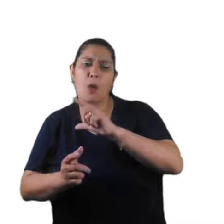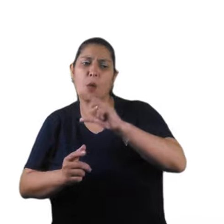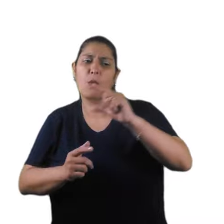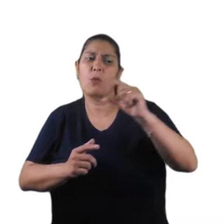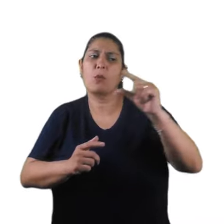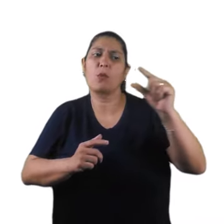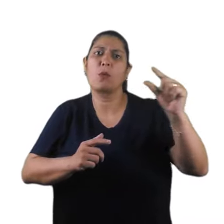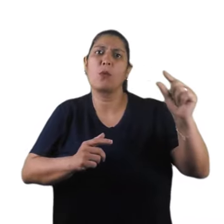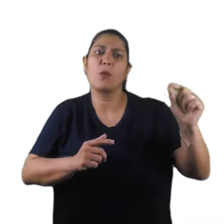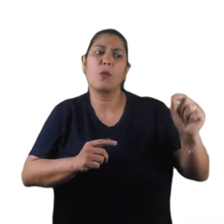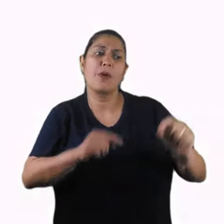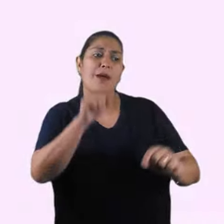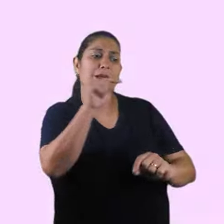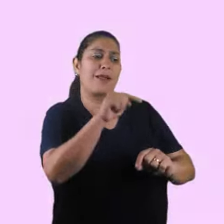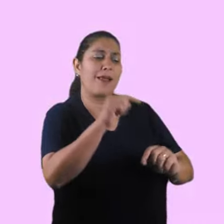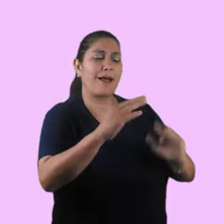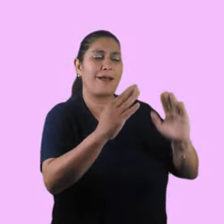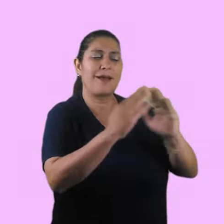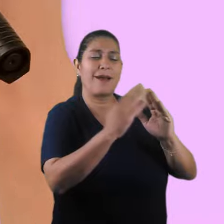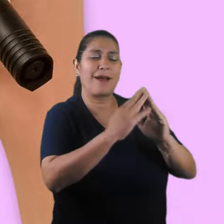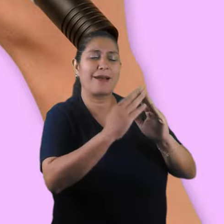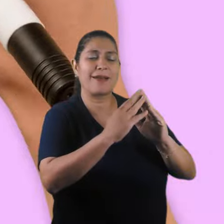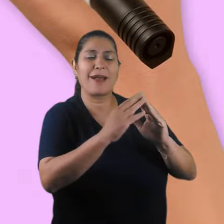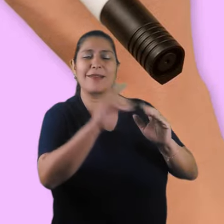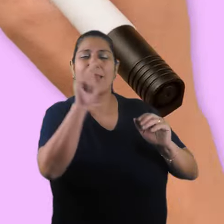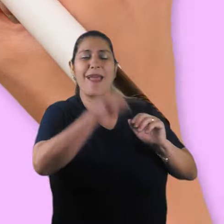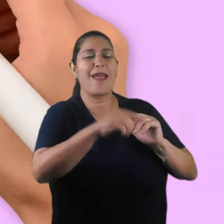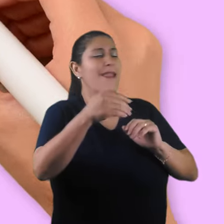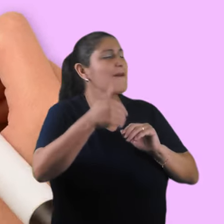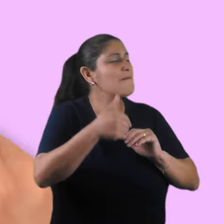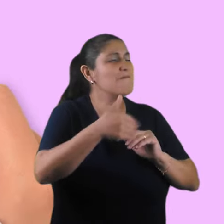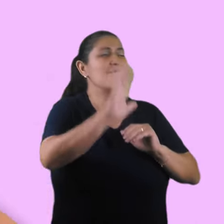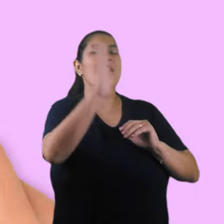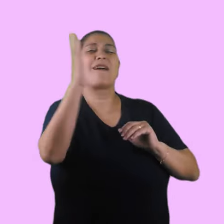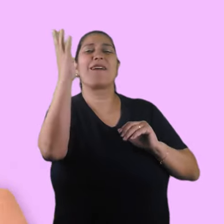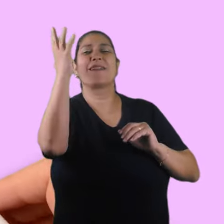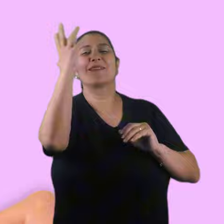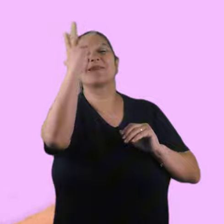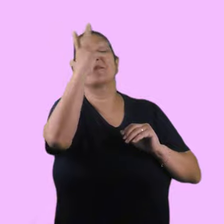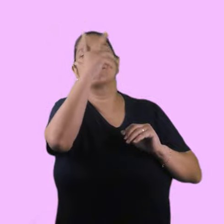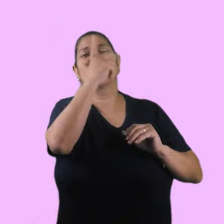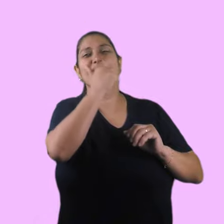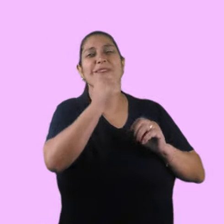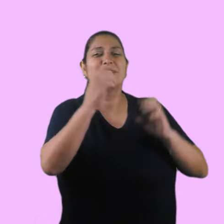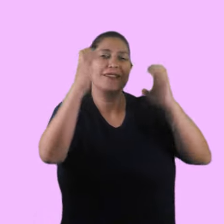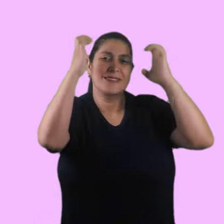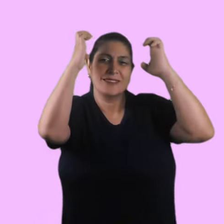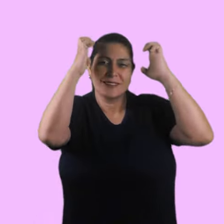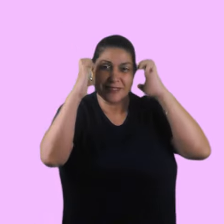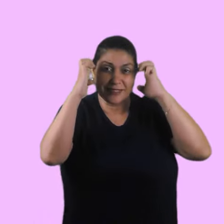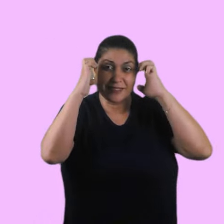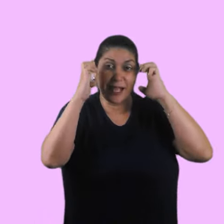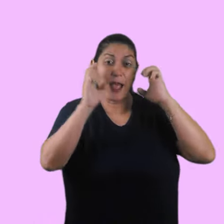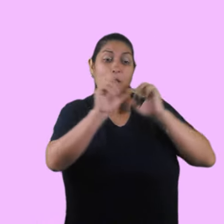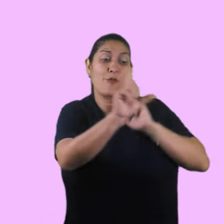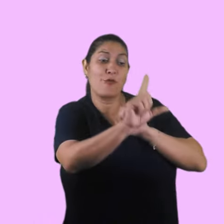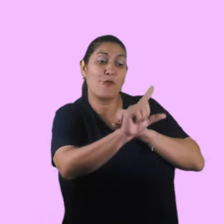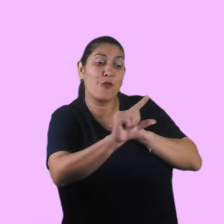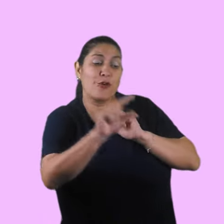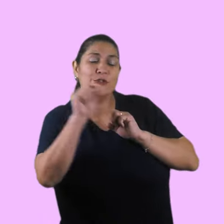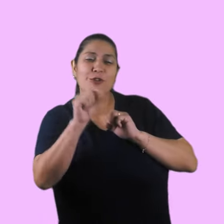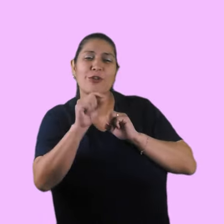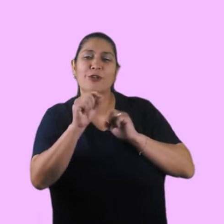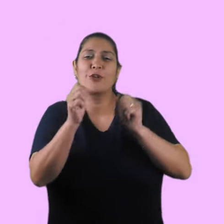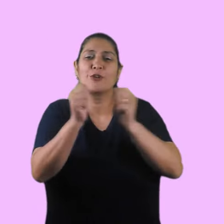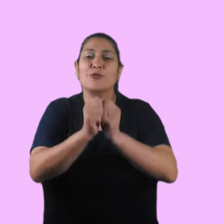Já na casa designada para o concurso, Ester se destacou entre as moças por sua excepcional